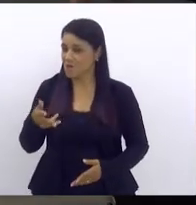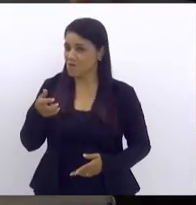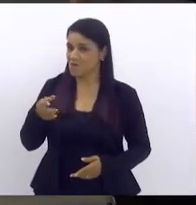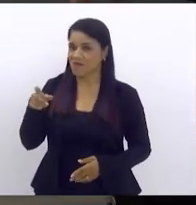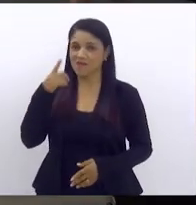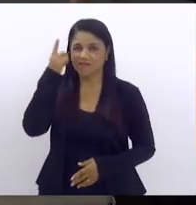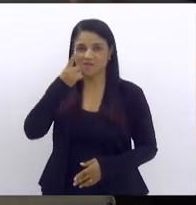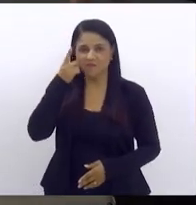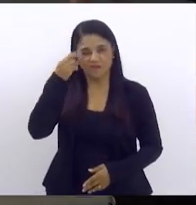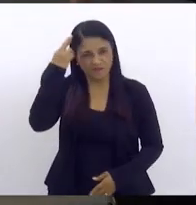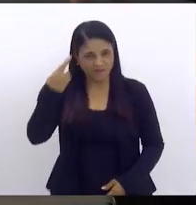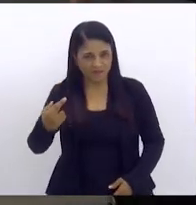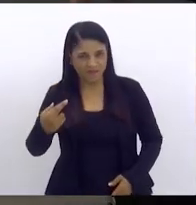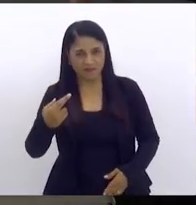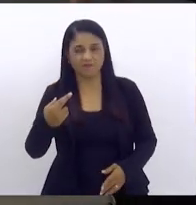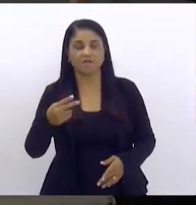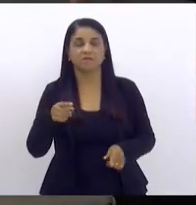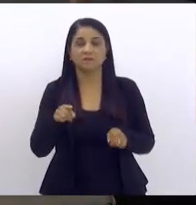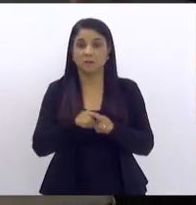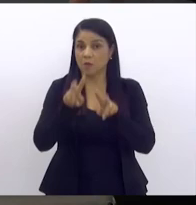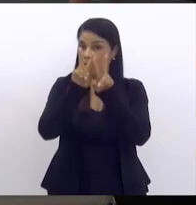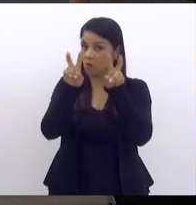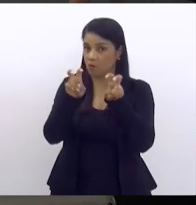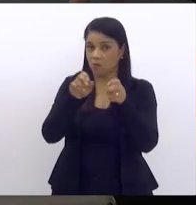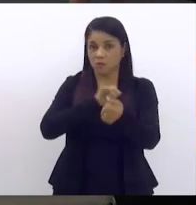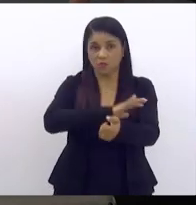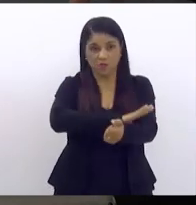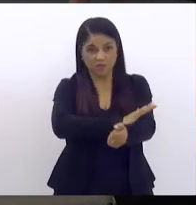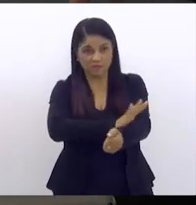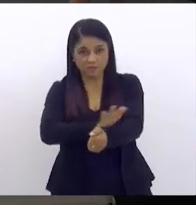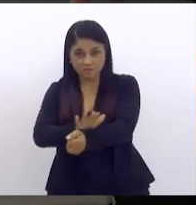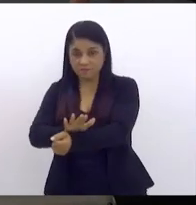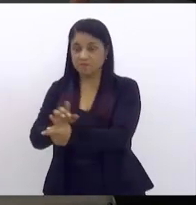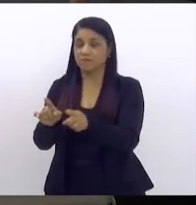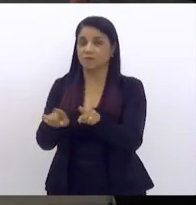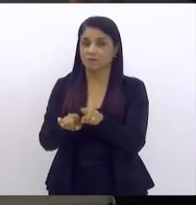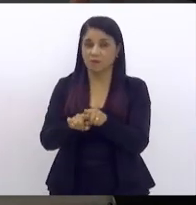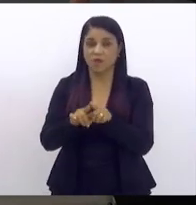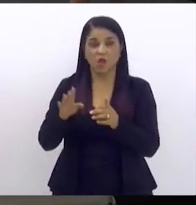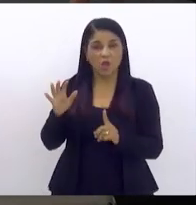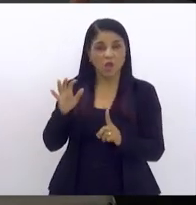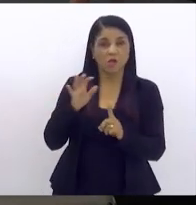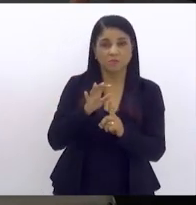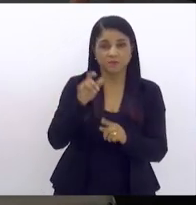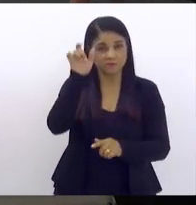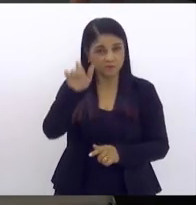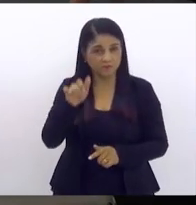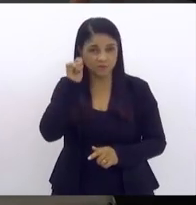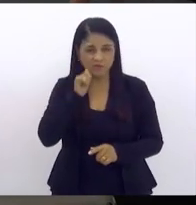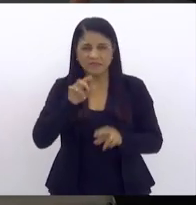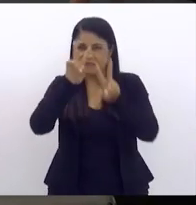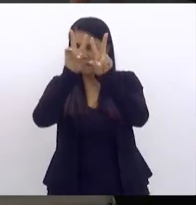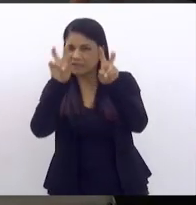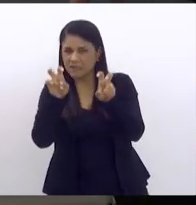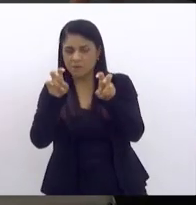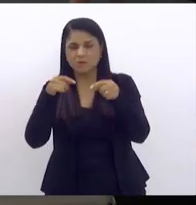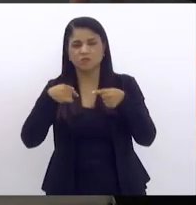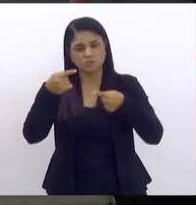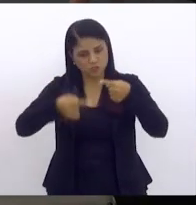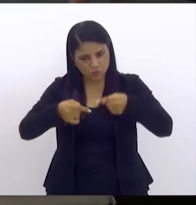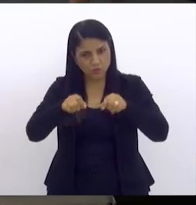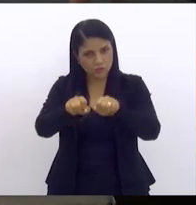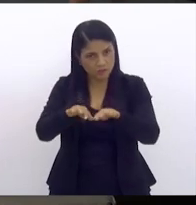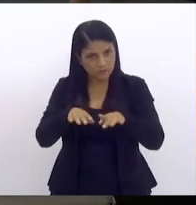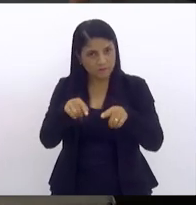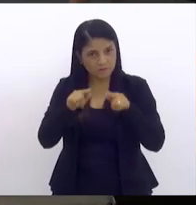do racismo, a questão da opressão das mulheres. Então, vários temas que a gente discute aqui na